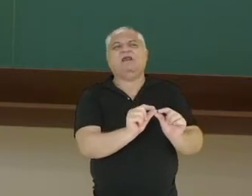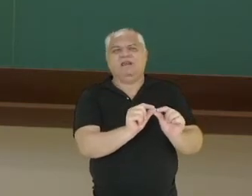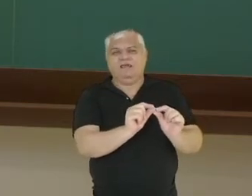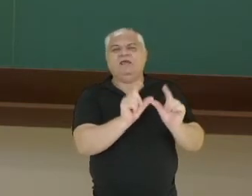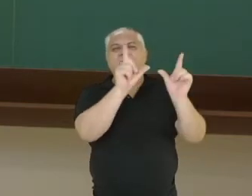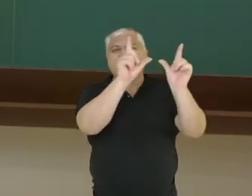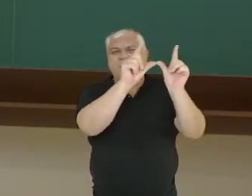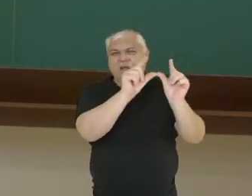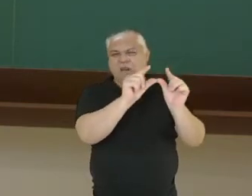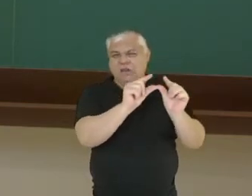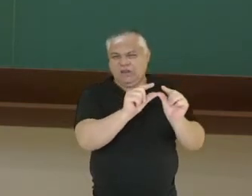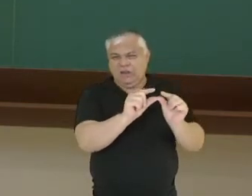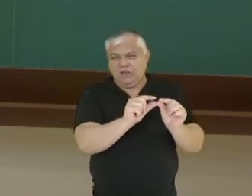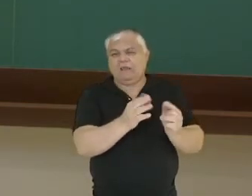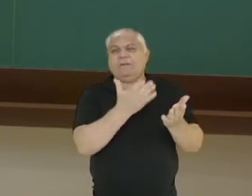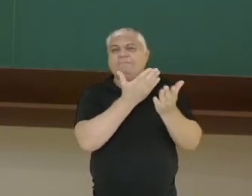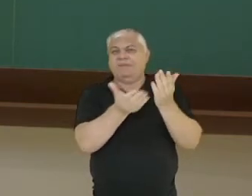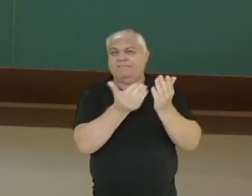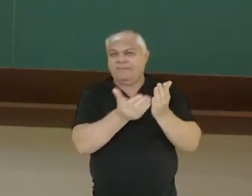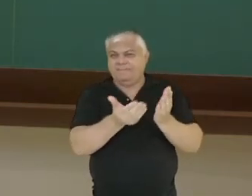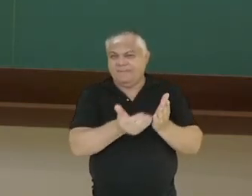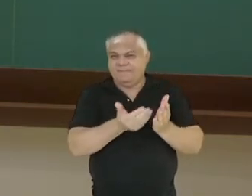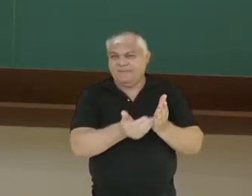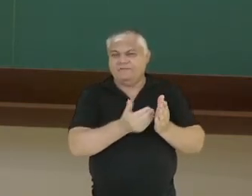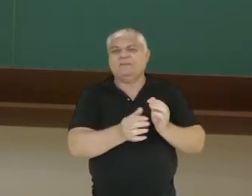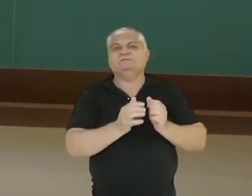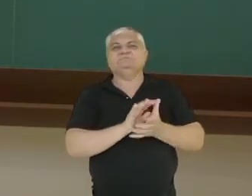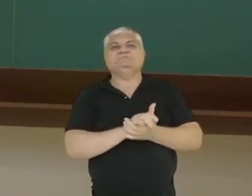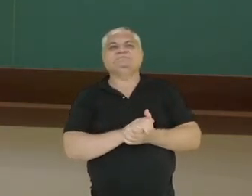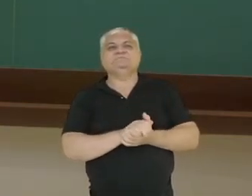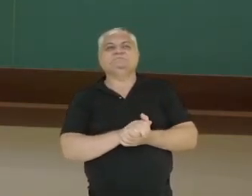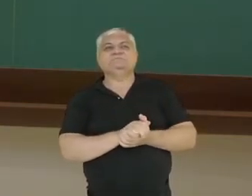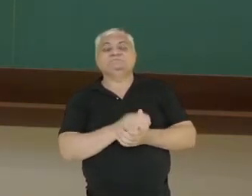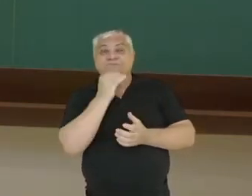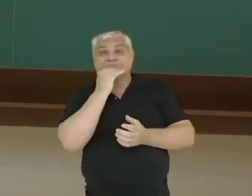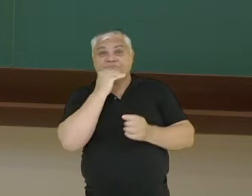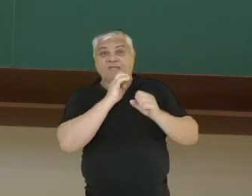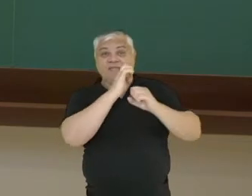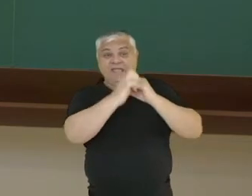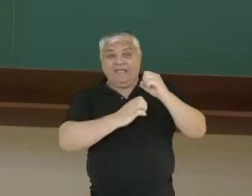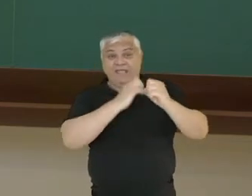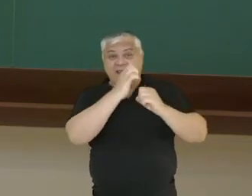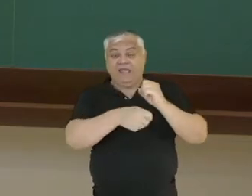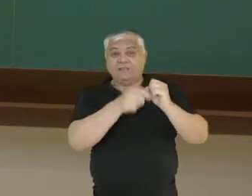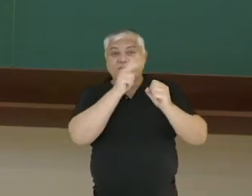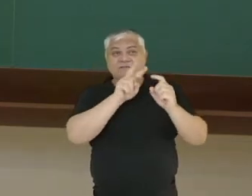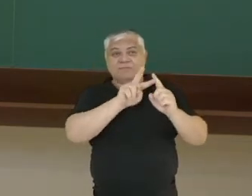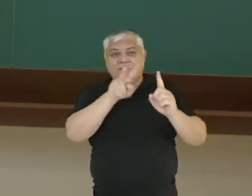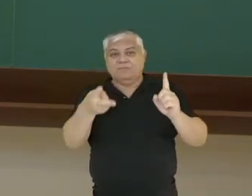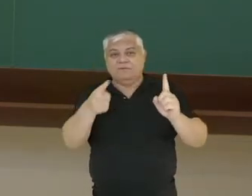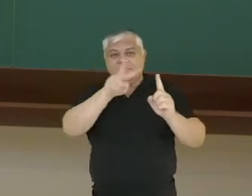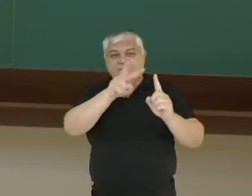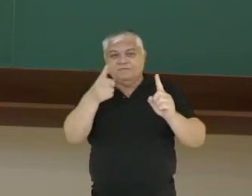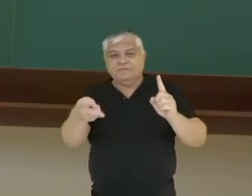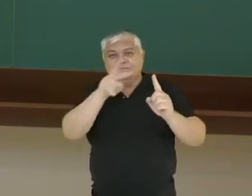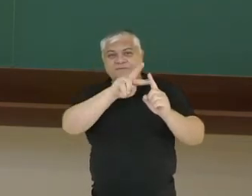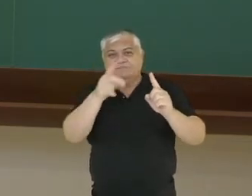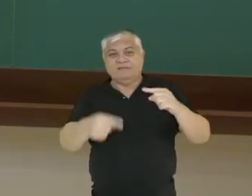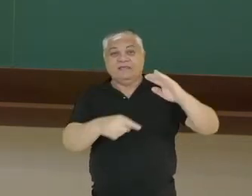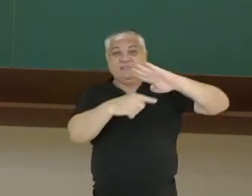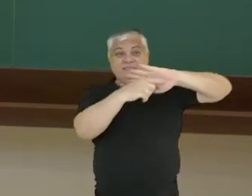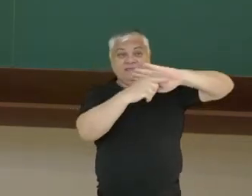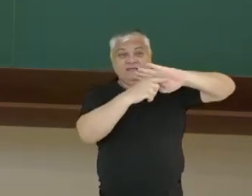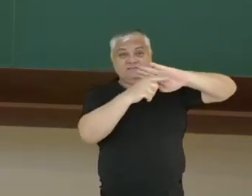plaquinha vai diminuir a sua massa, ela vai corroer o eletrodo. Os elétrons vão sempre se deslocar do negativo para o